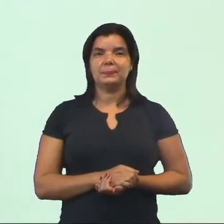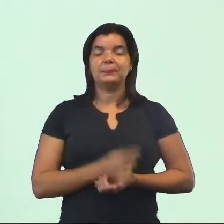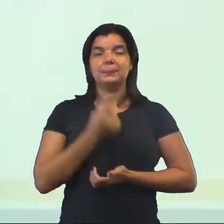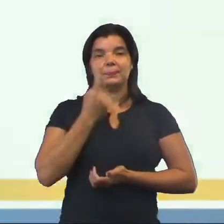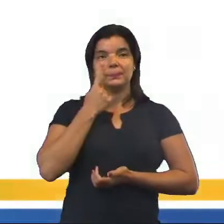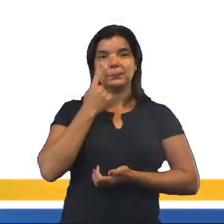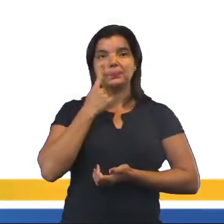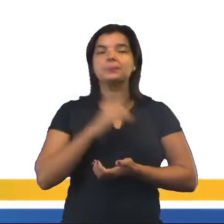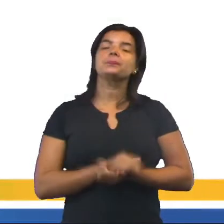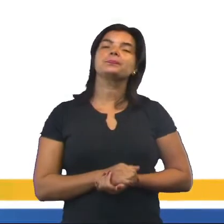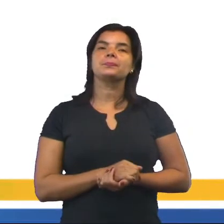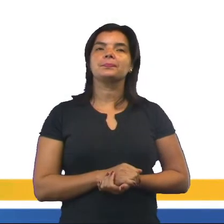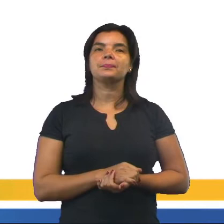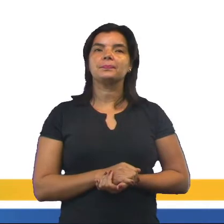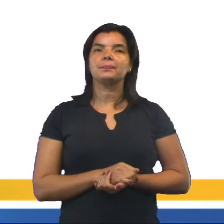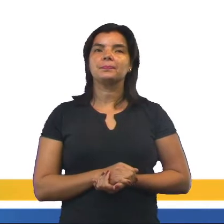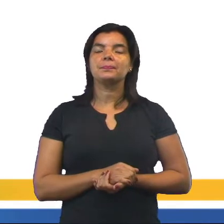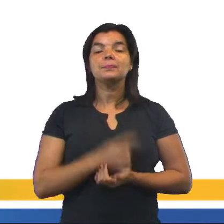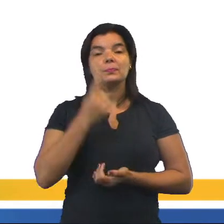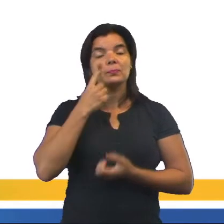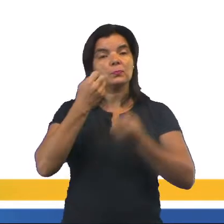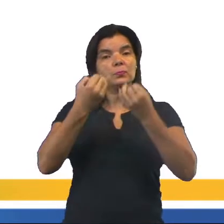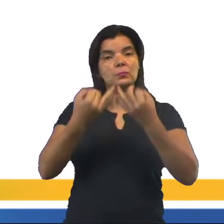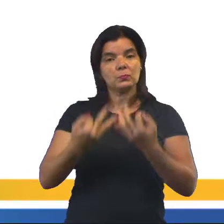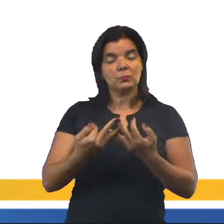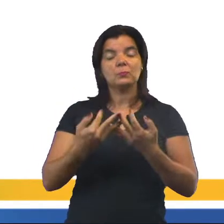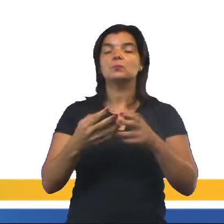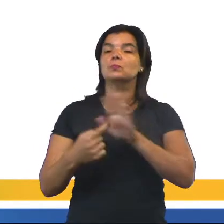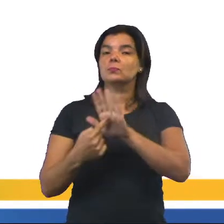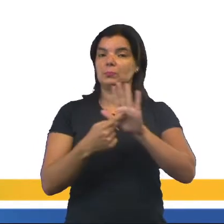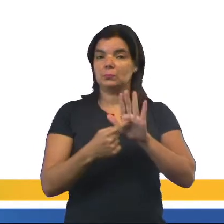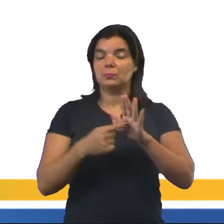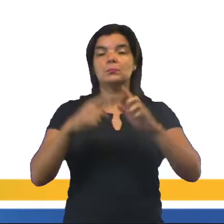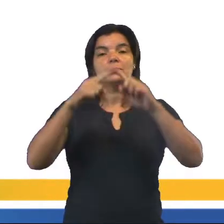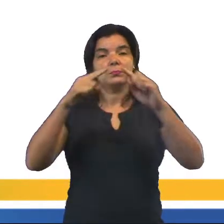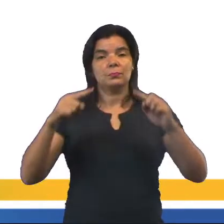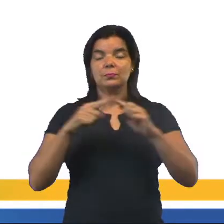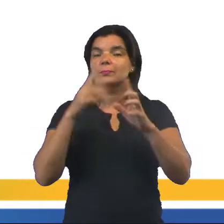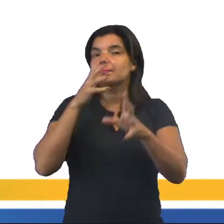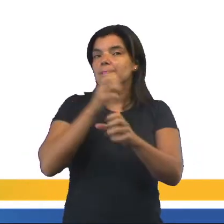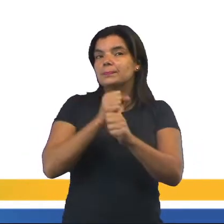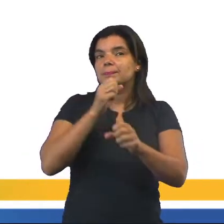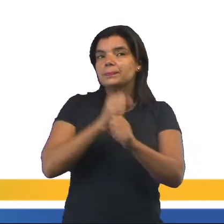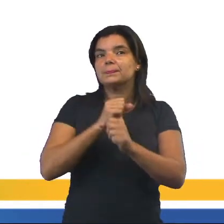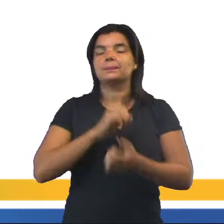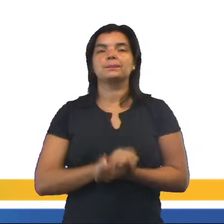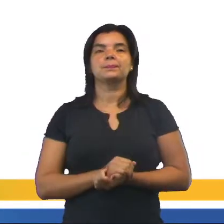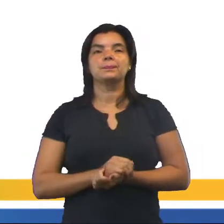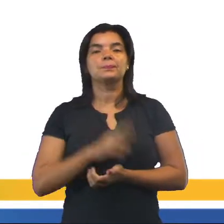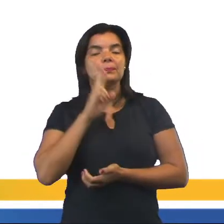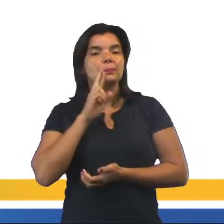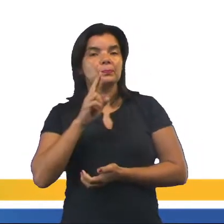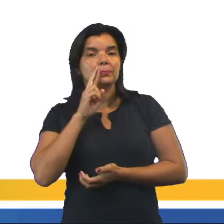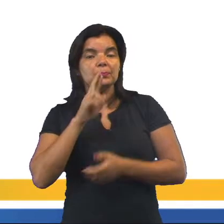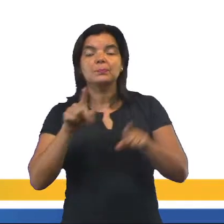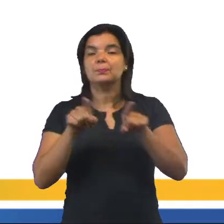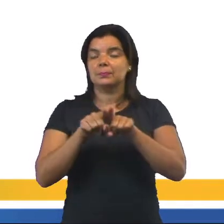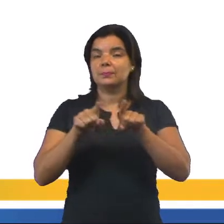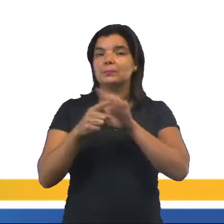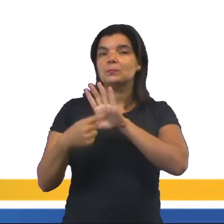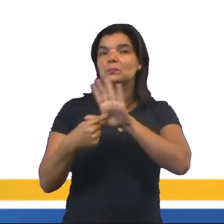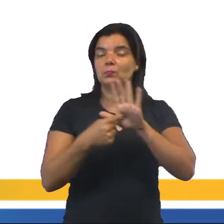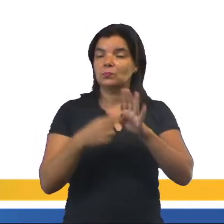Então vamos lá. Nós vamos falar de identidades trigonométricas. A resolução de identidades